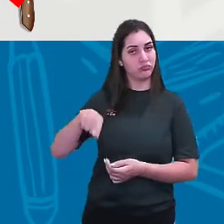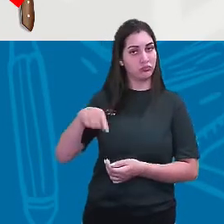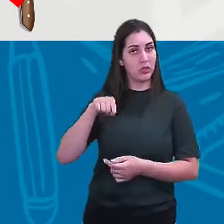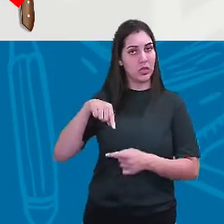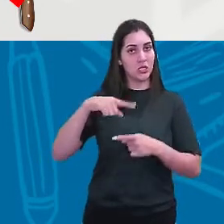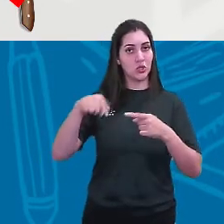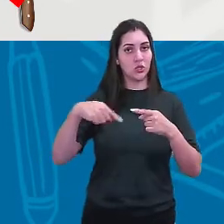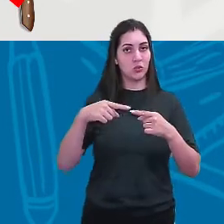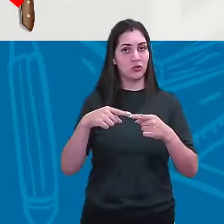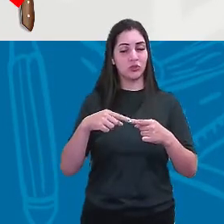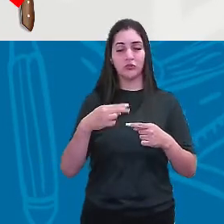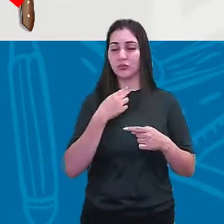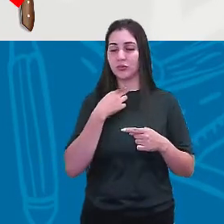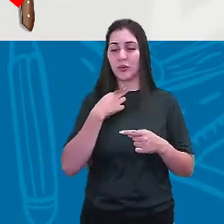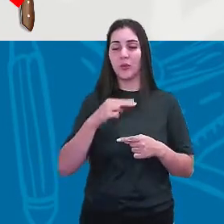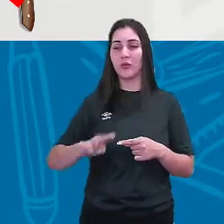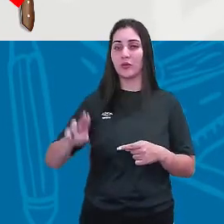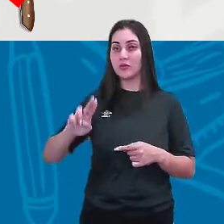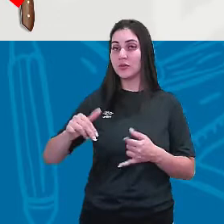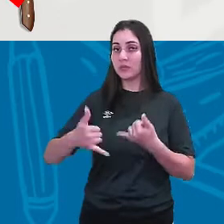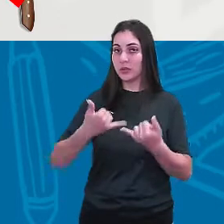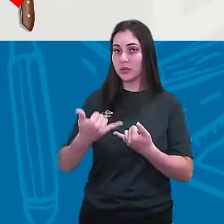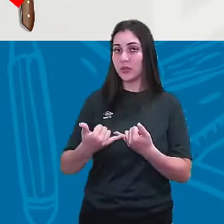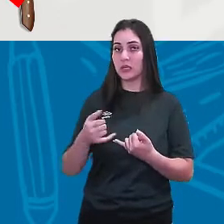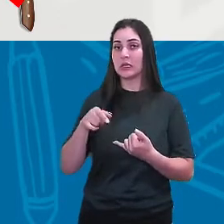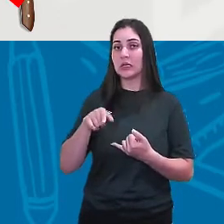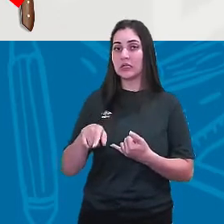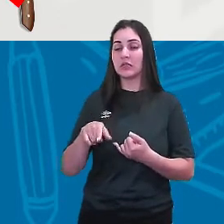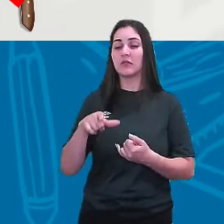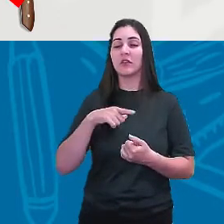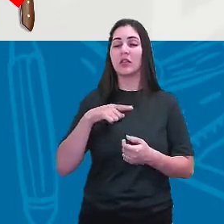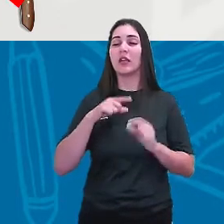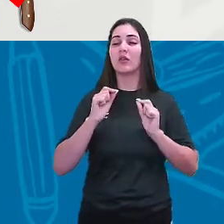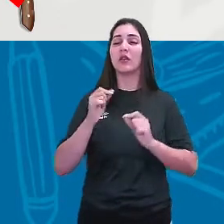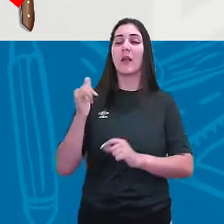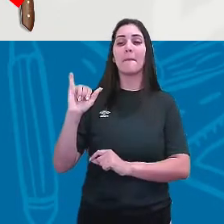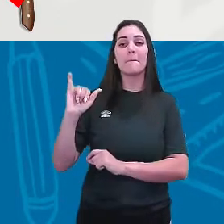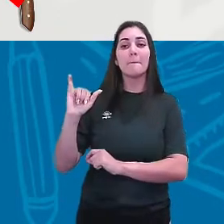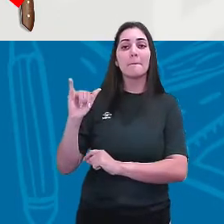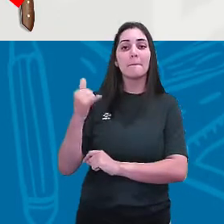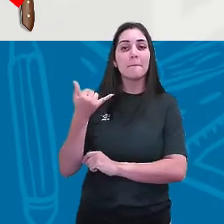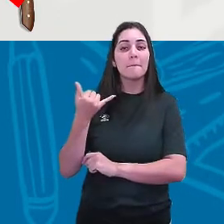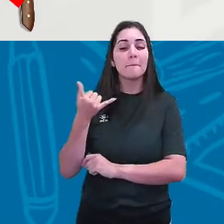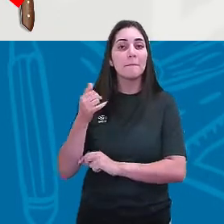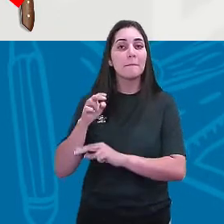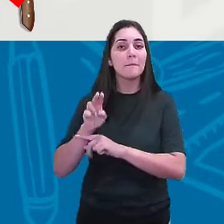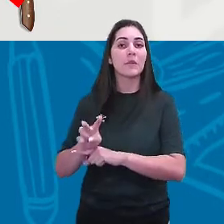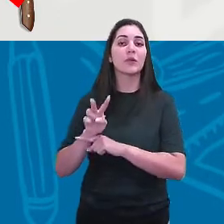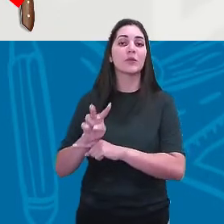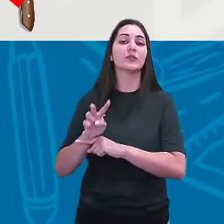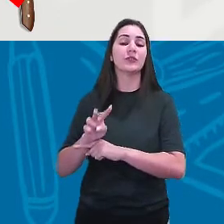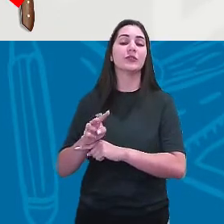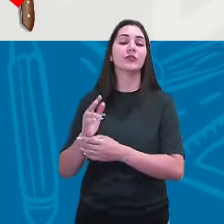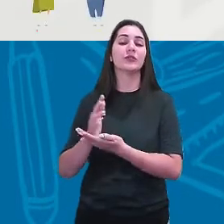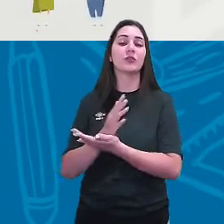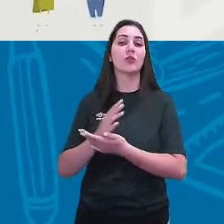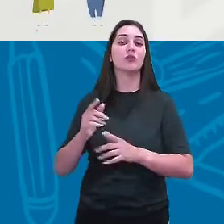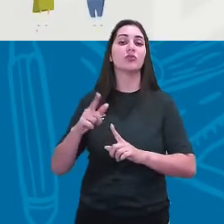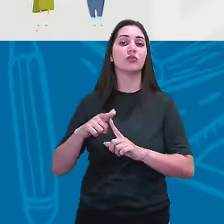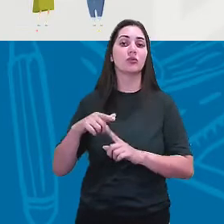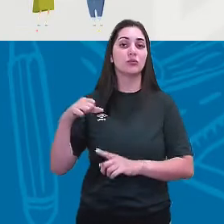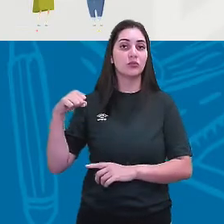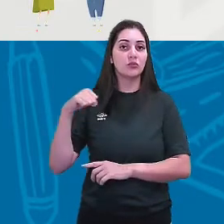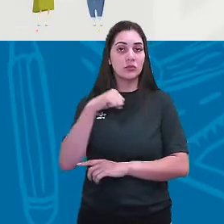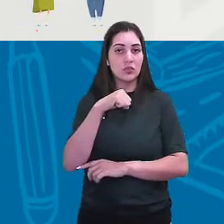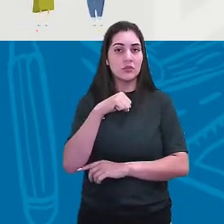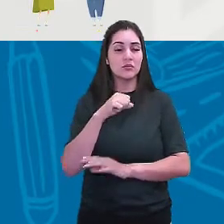objeto não pode ser utilizado para brincadeira. E com isso você vai estar se prevenindo, né, contra possíveis tipos de acidentes,